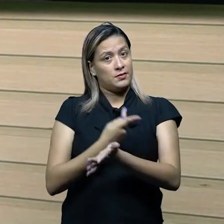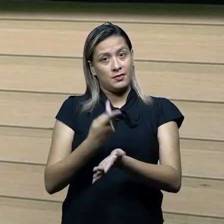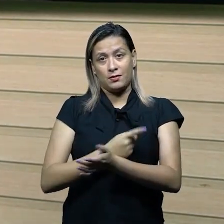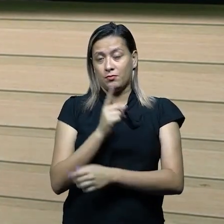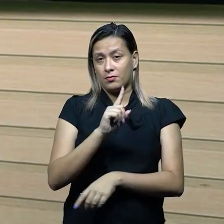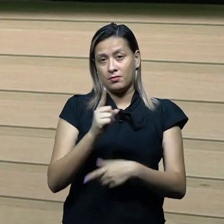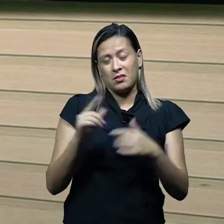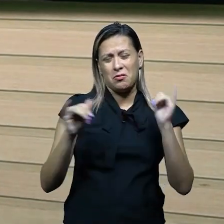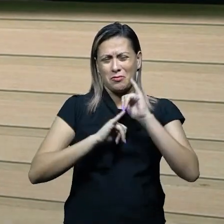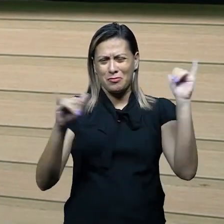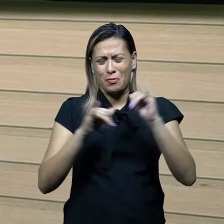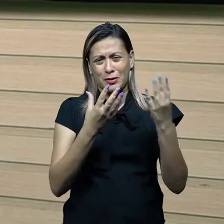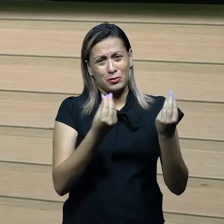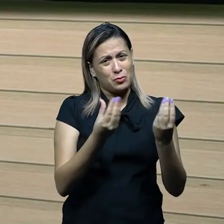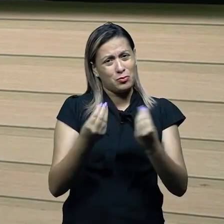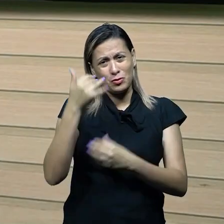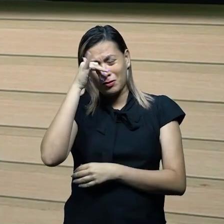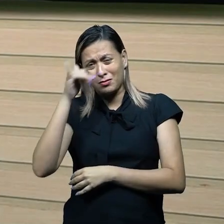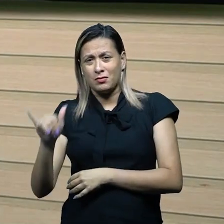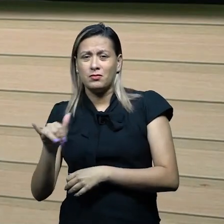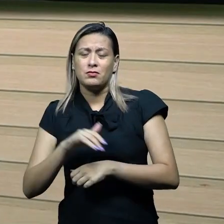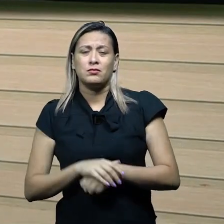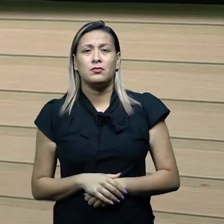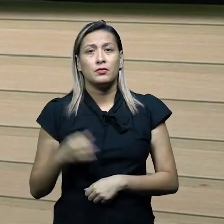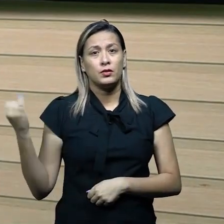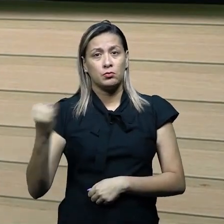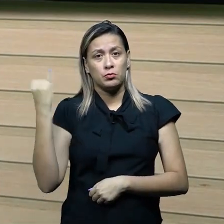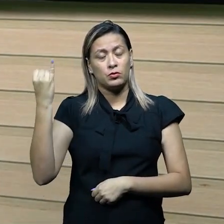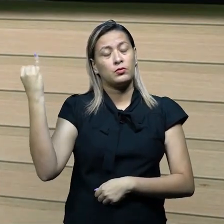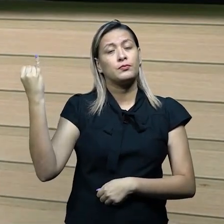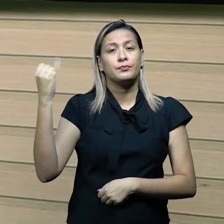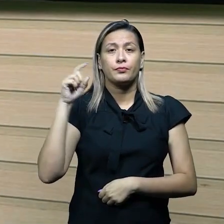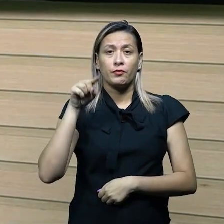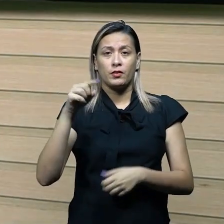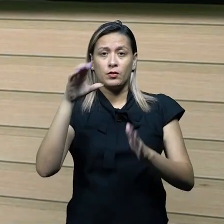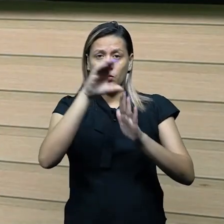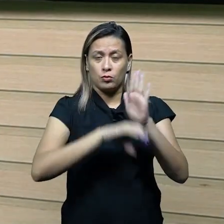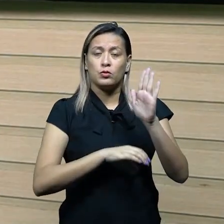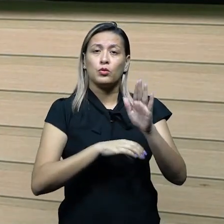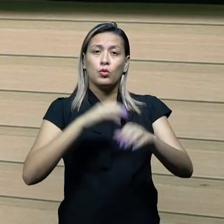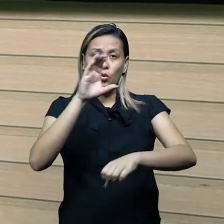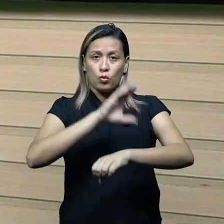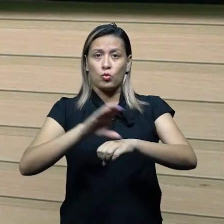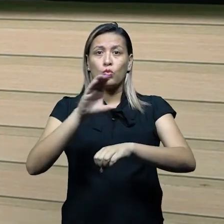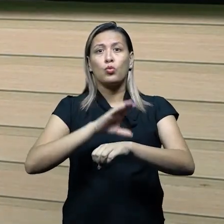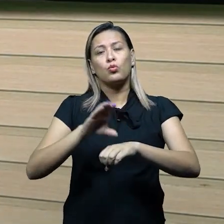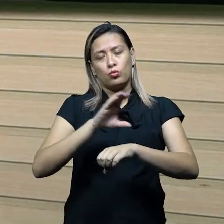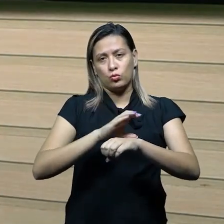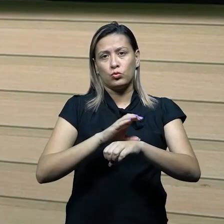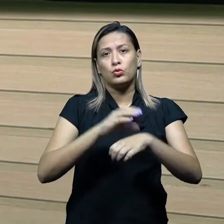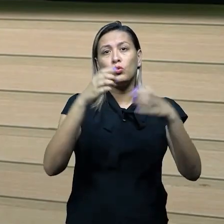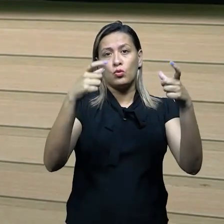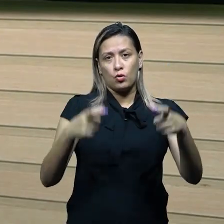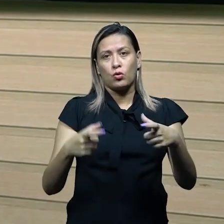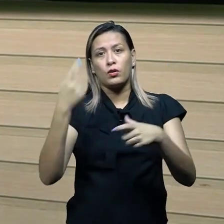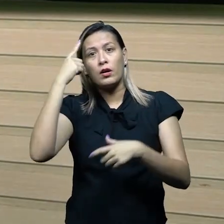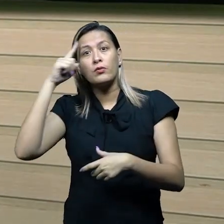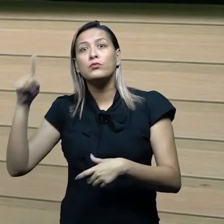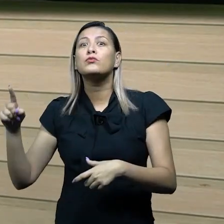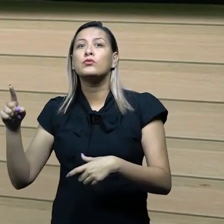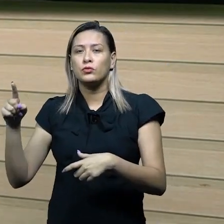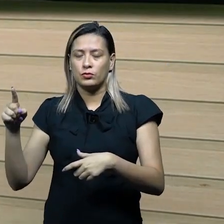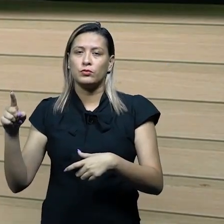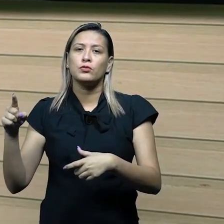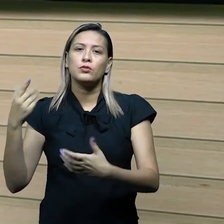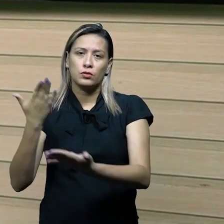objetivo, sem erro de português, sem excesso de informações. Muito importante que quando você fizer seu currículo, você coloque os cursos onde